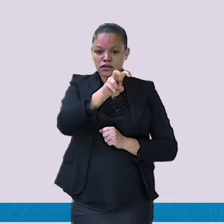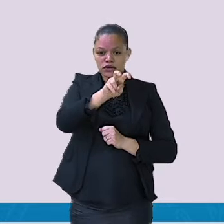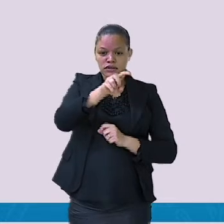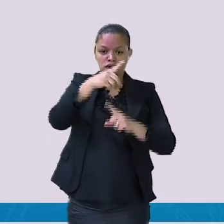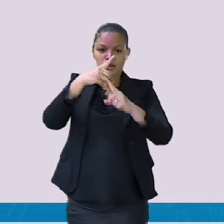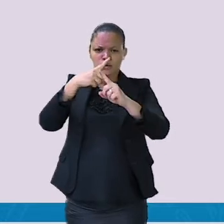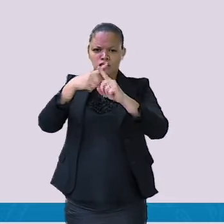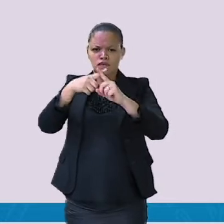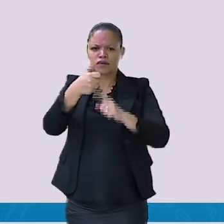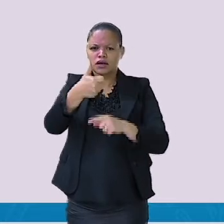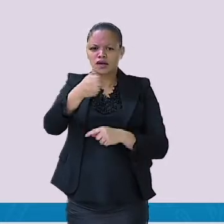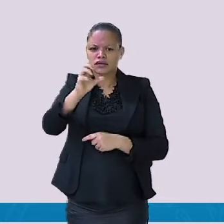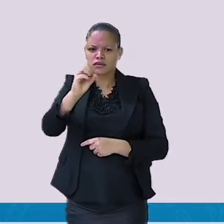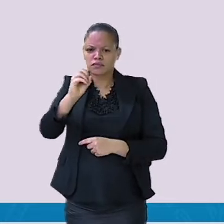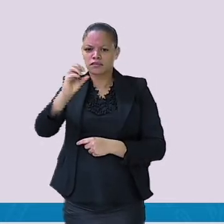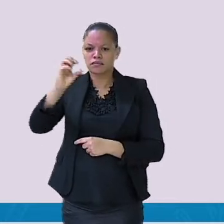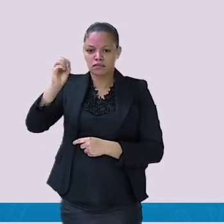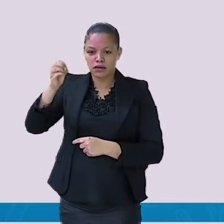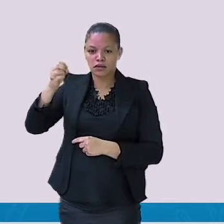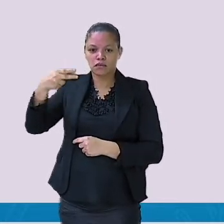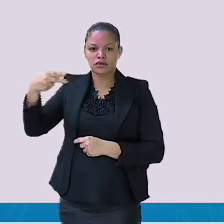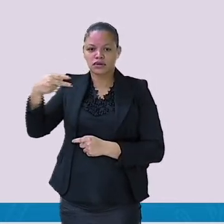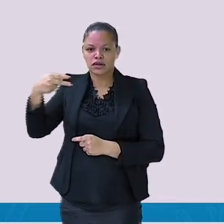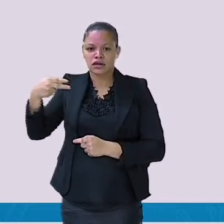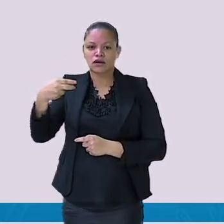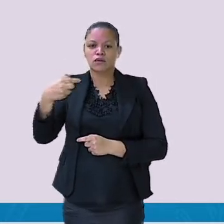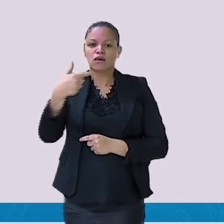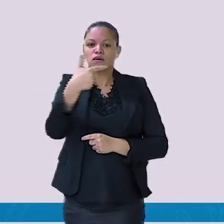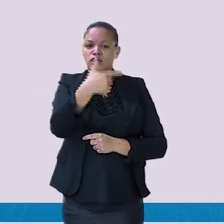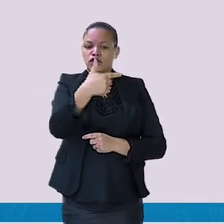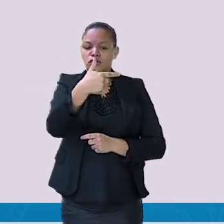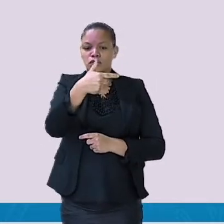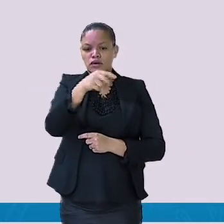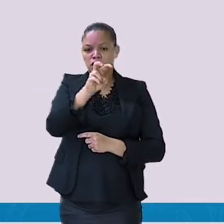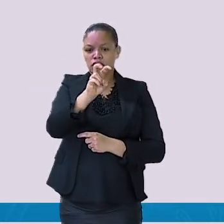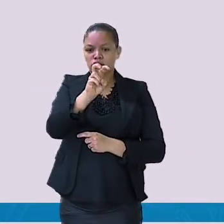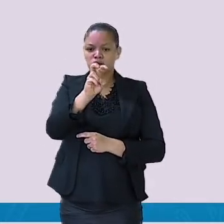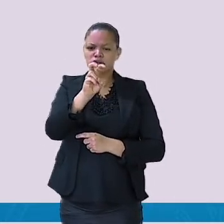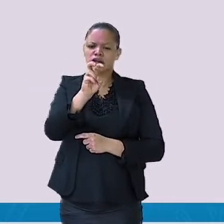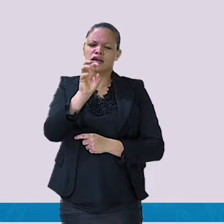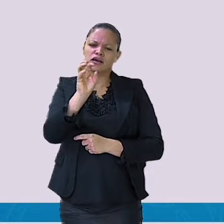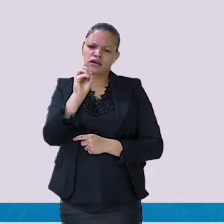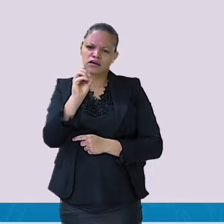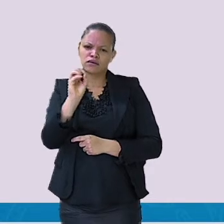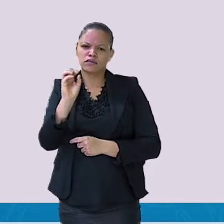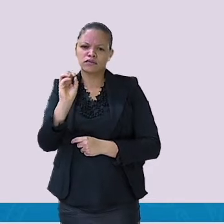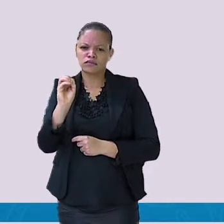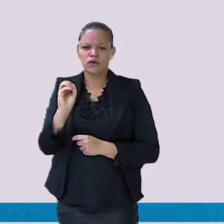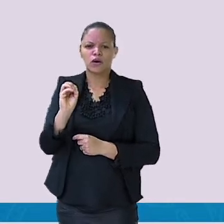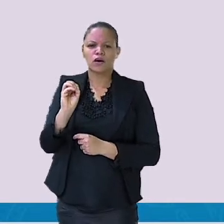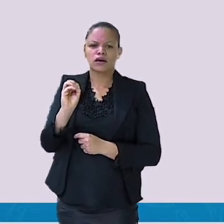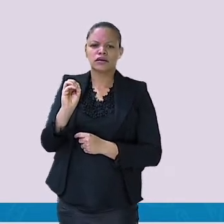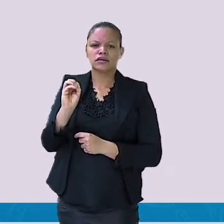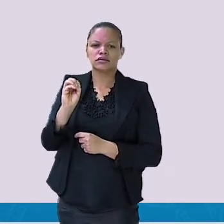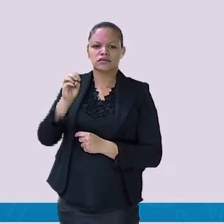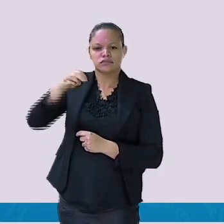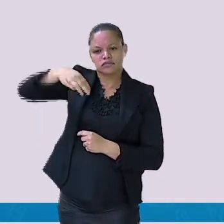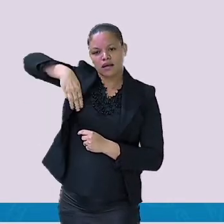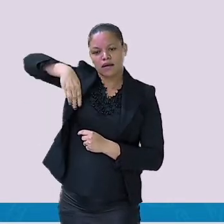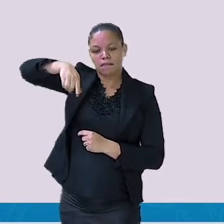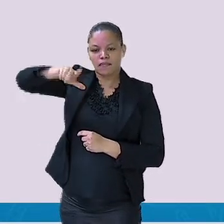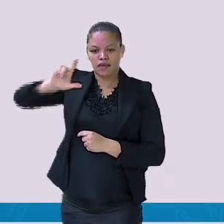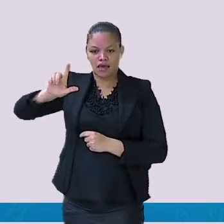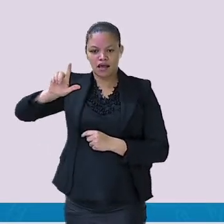2.500. Aqui eu posso usar aquela regrinha também que eu falei com vocês. Olha, eu tenho 2 e vou andar a minha